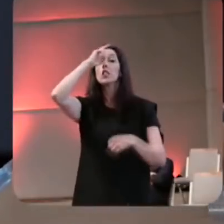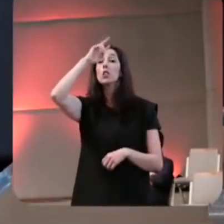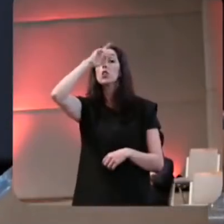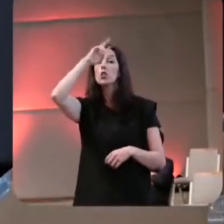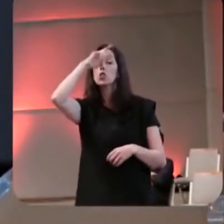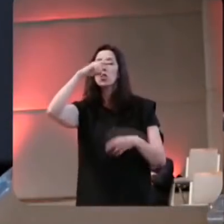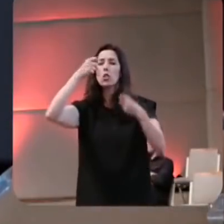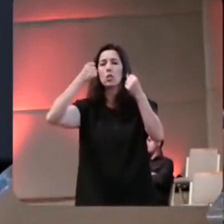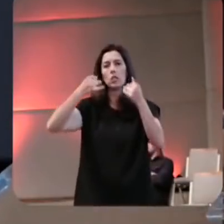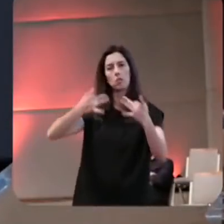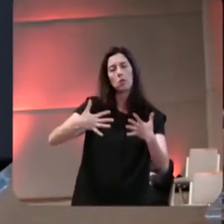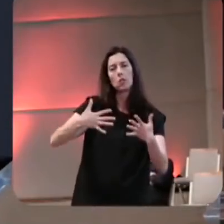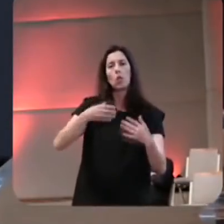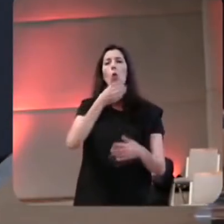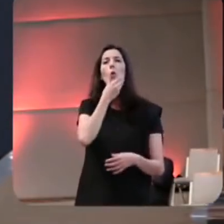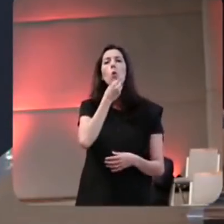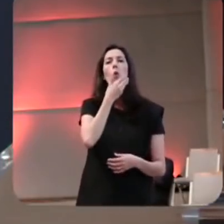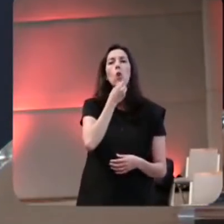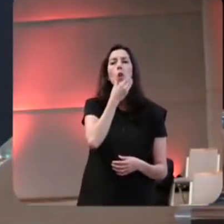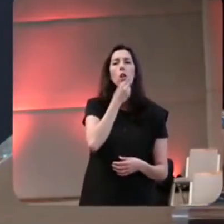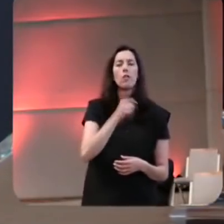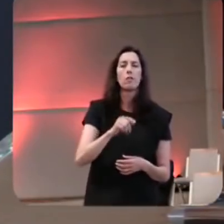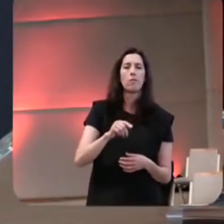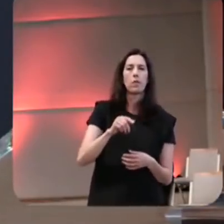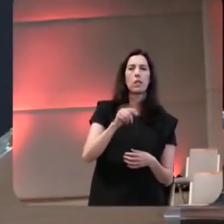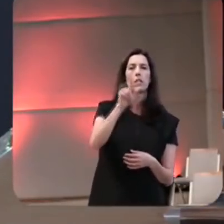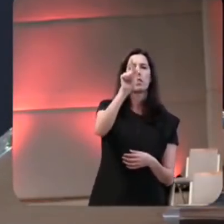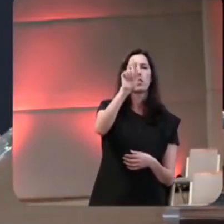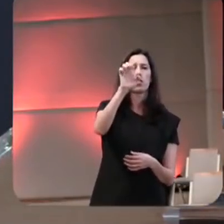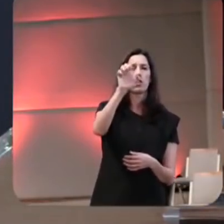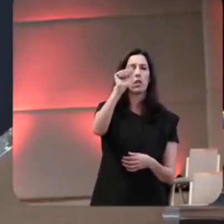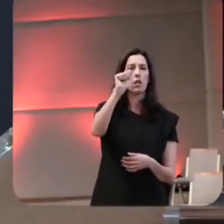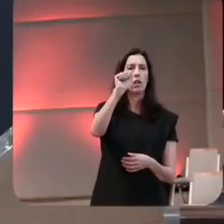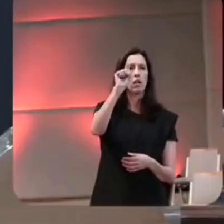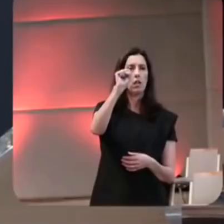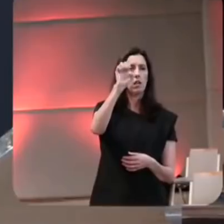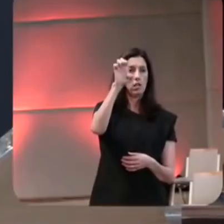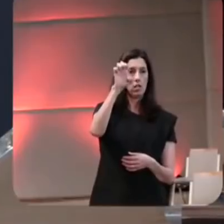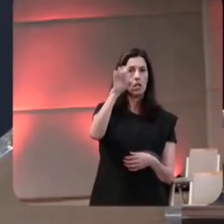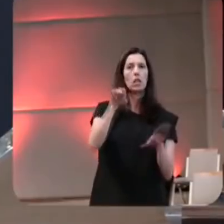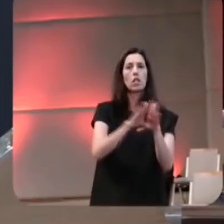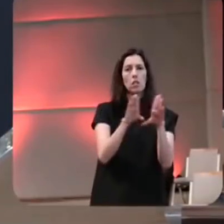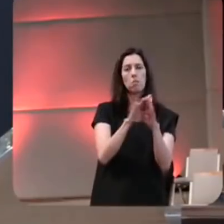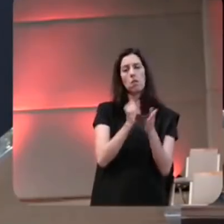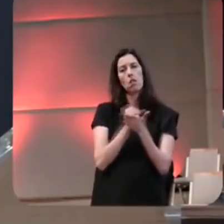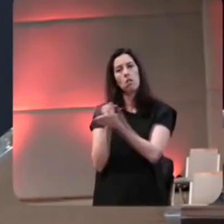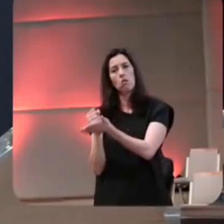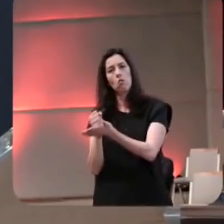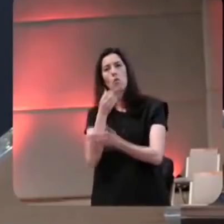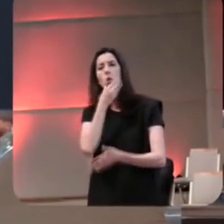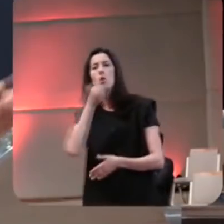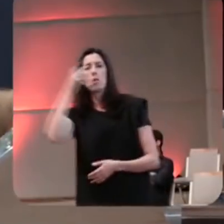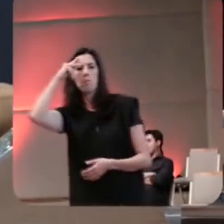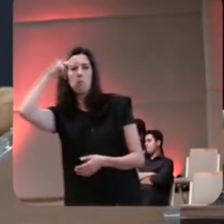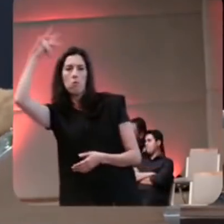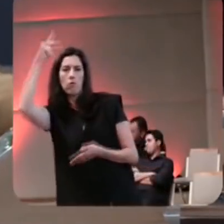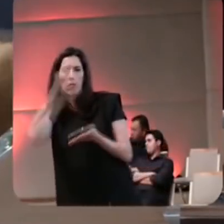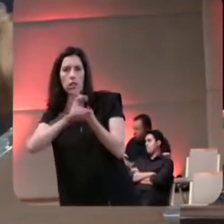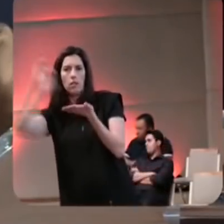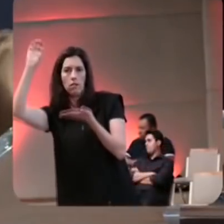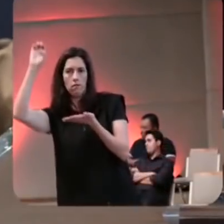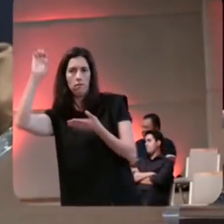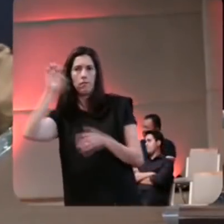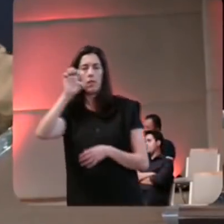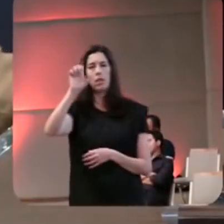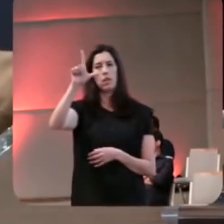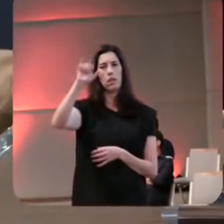de Eliseu, chamado Geazi. E é interessante porque esse aqui parece que